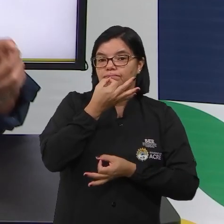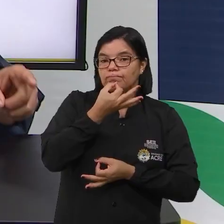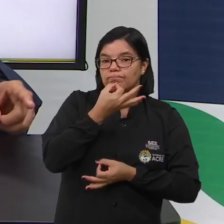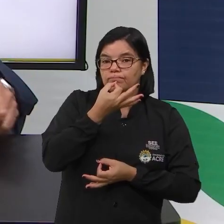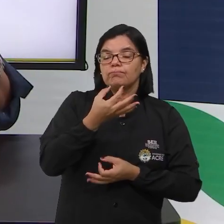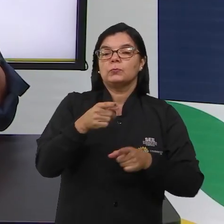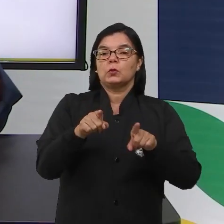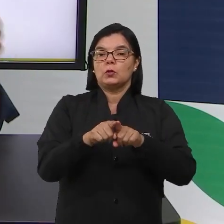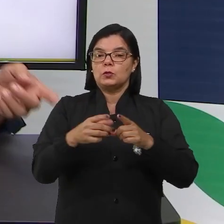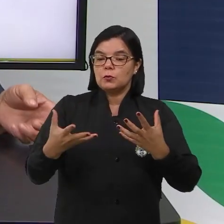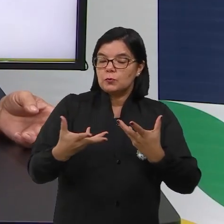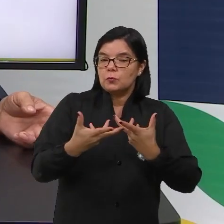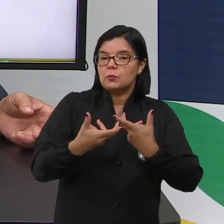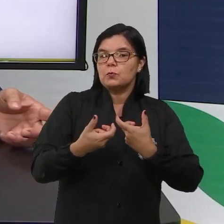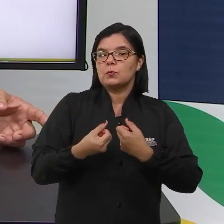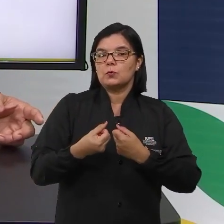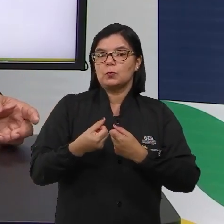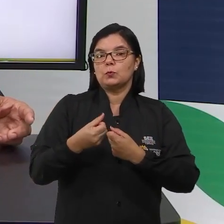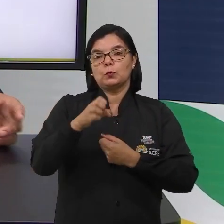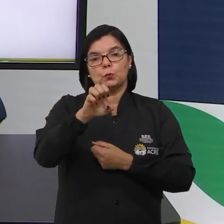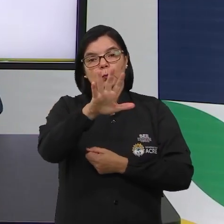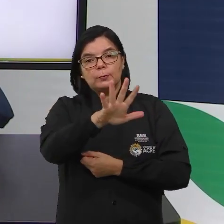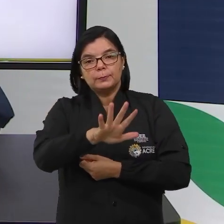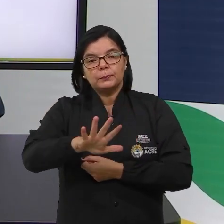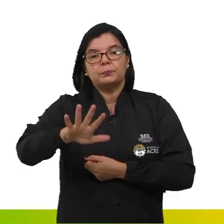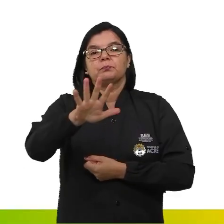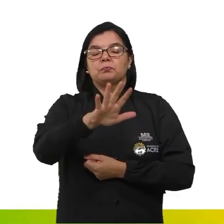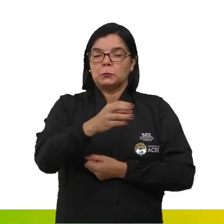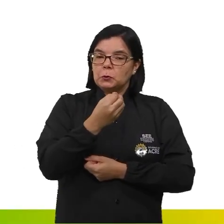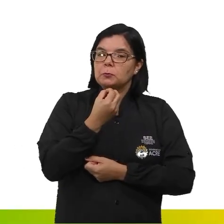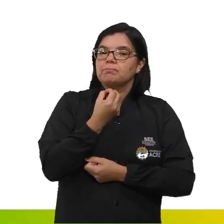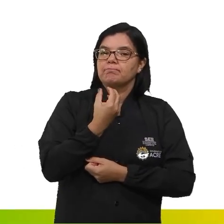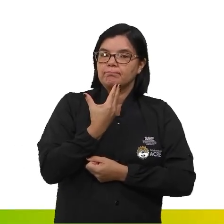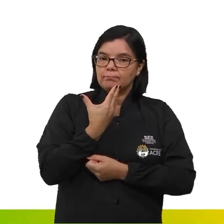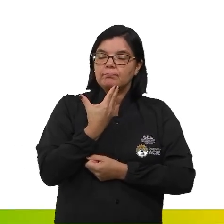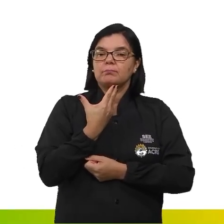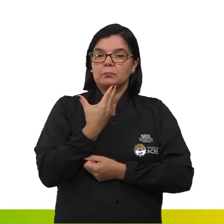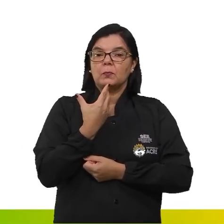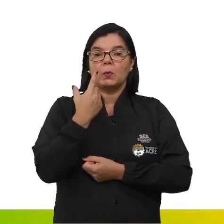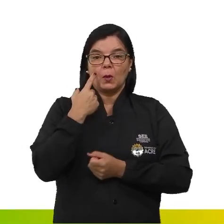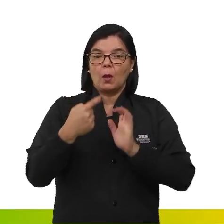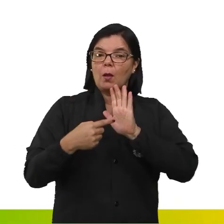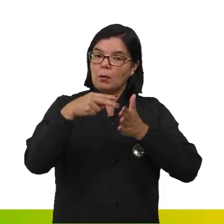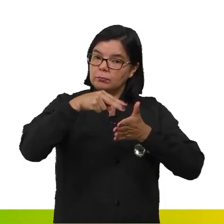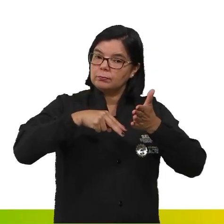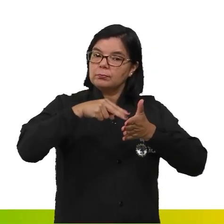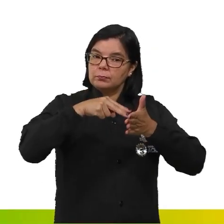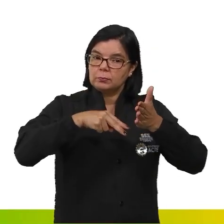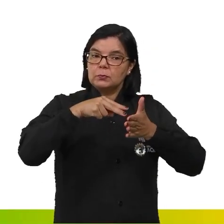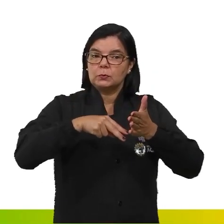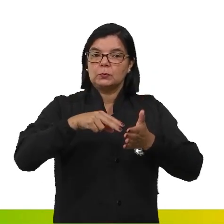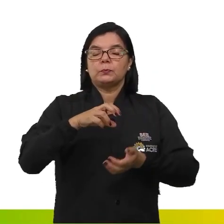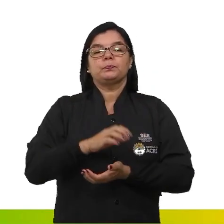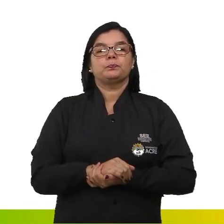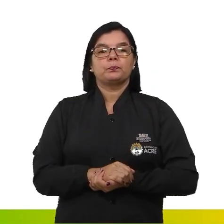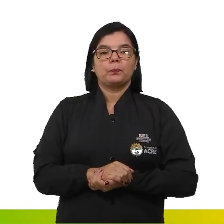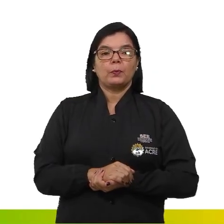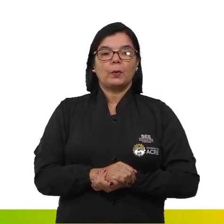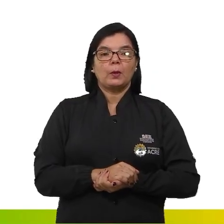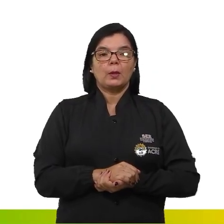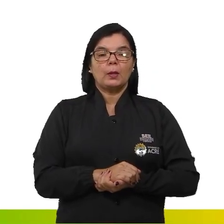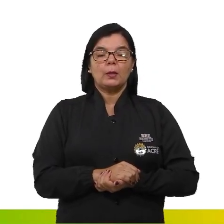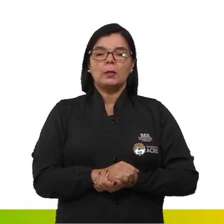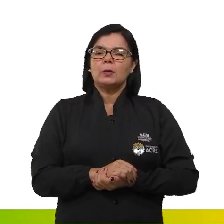esse domínio do eurocentrismo. Muito bom, eu recomendo a leitura de Henrique Dussel.